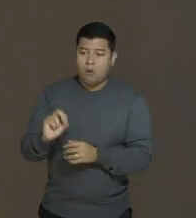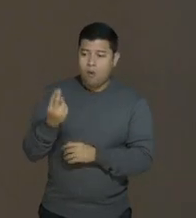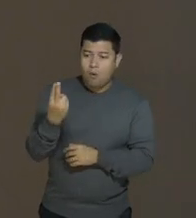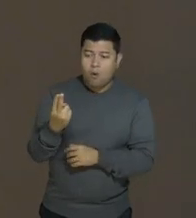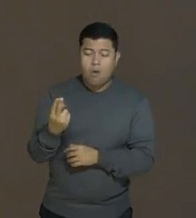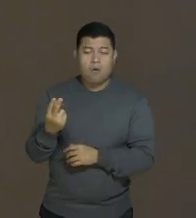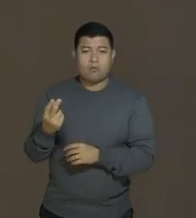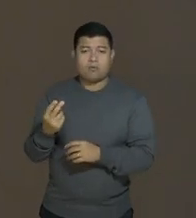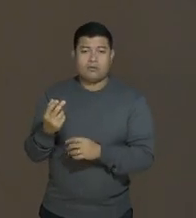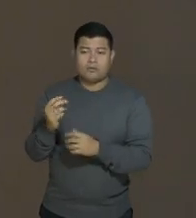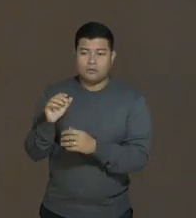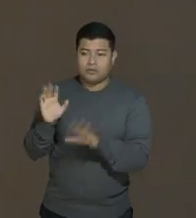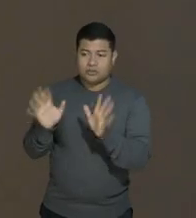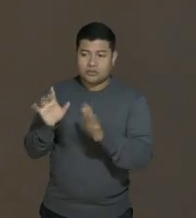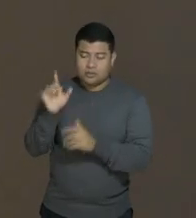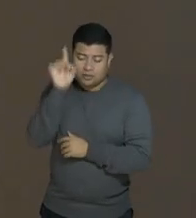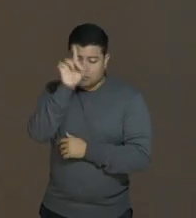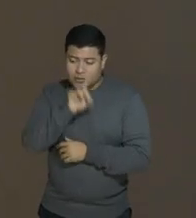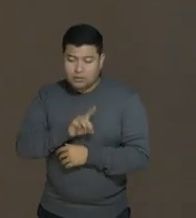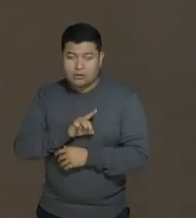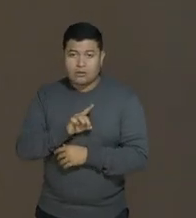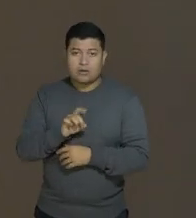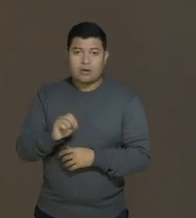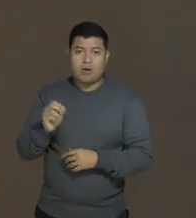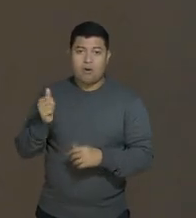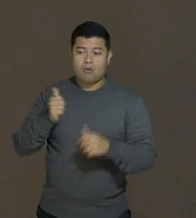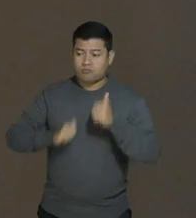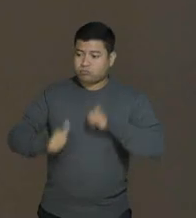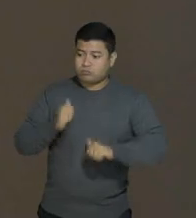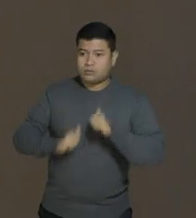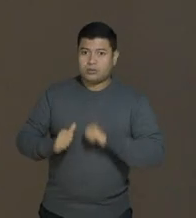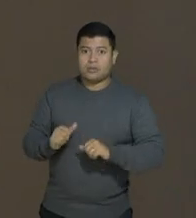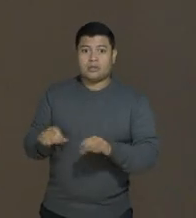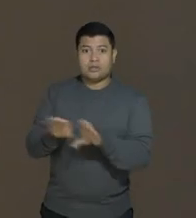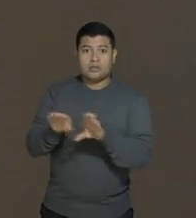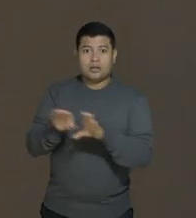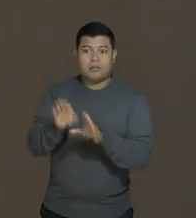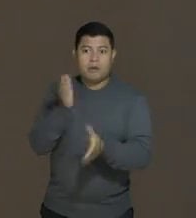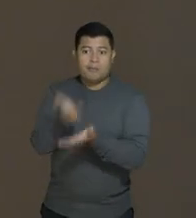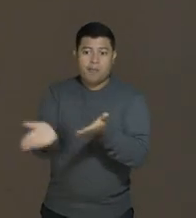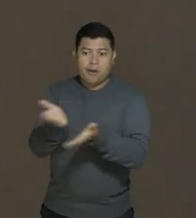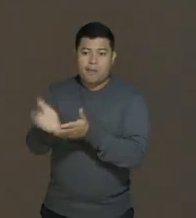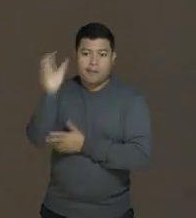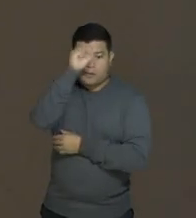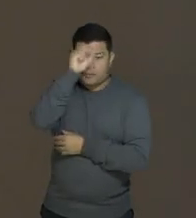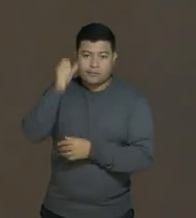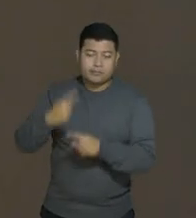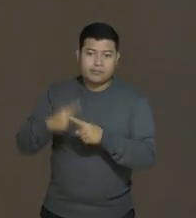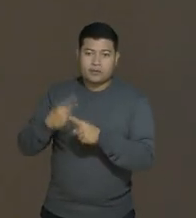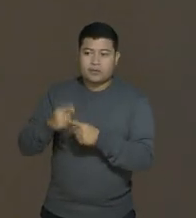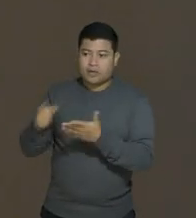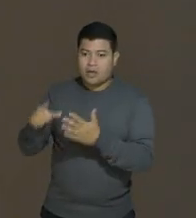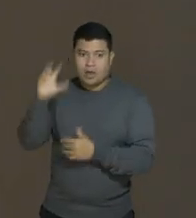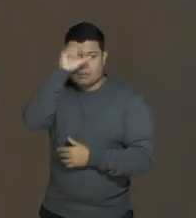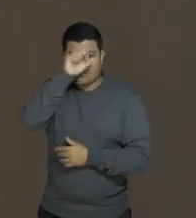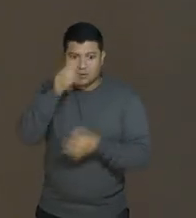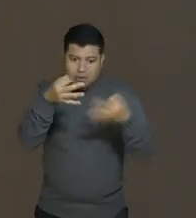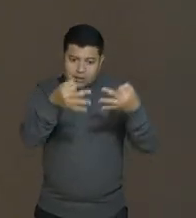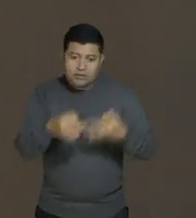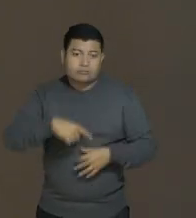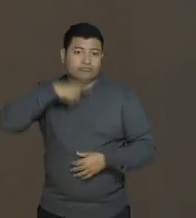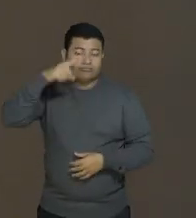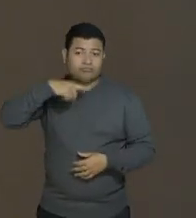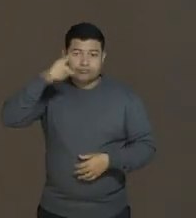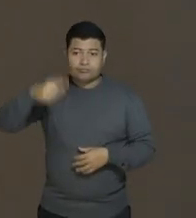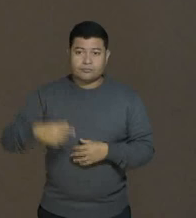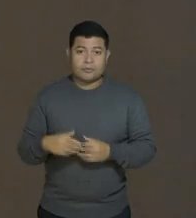eu acho que fica vários déficits de aprendizagem, porque a criança não aprende, não se alfabetiza certo. Então, ela vai levar isso para o